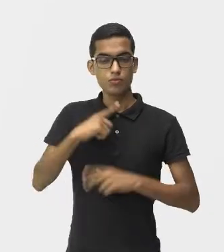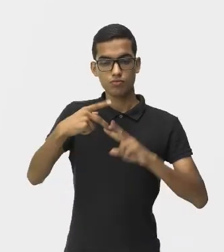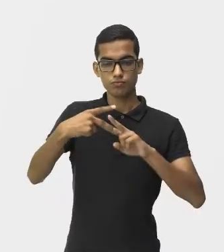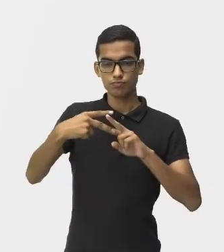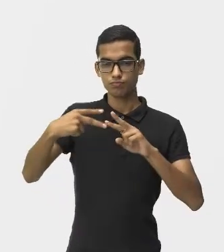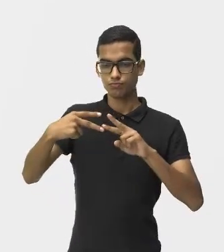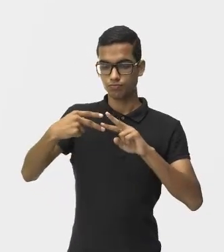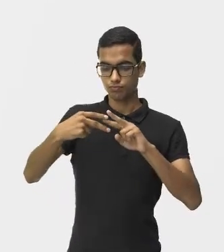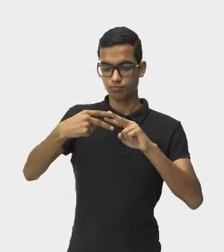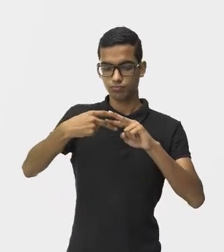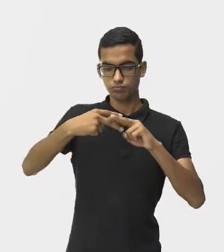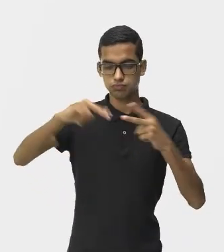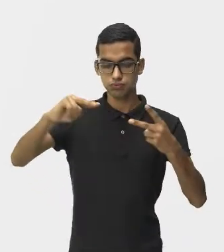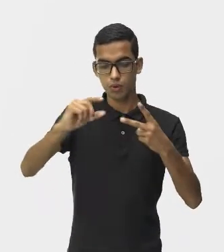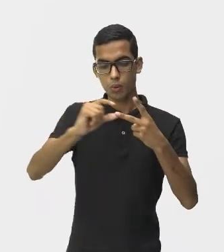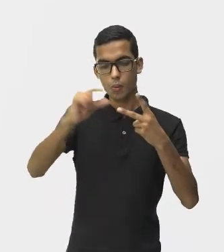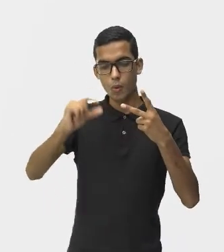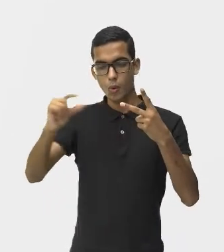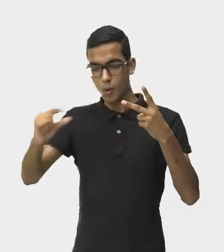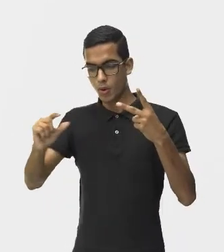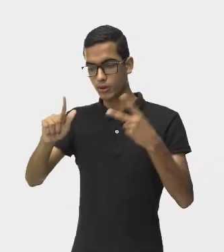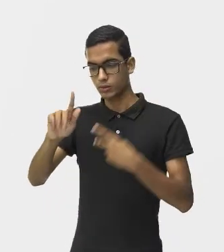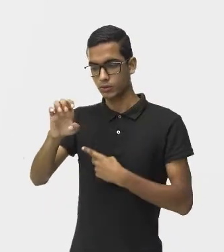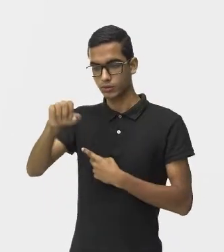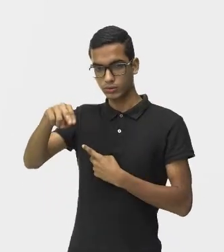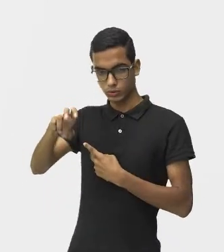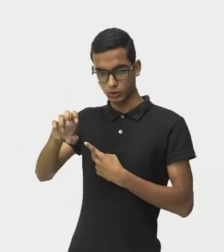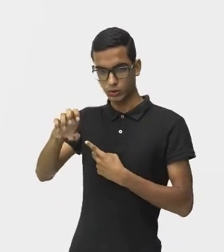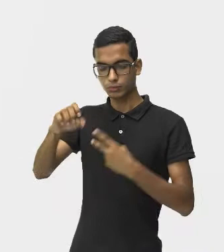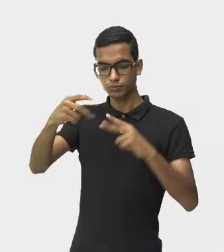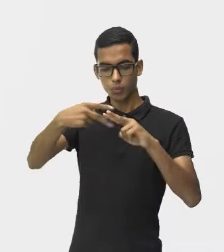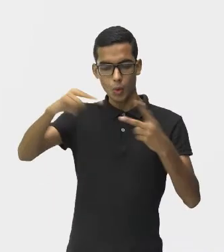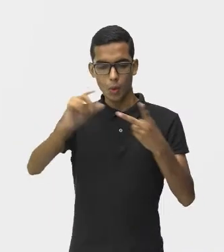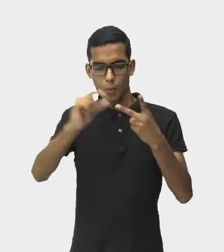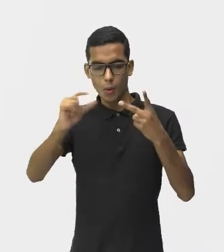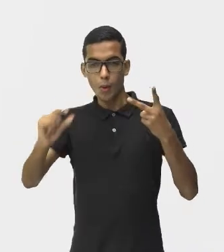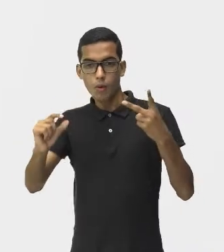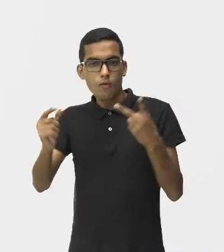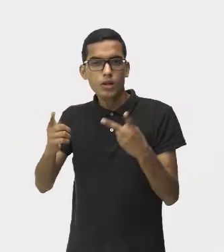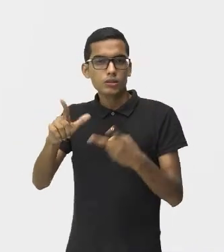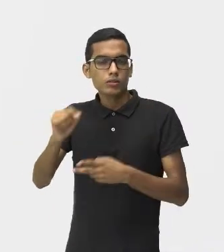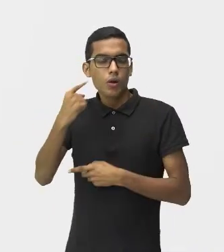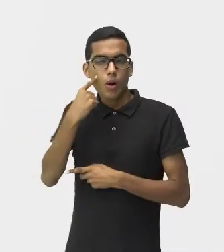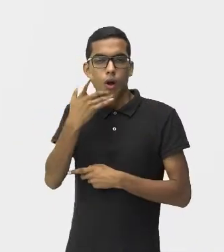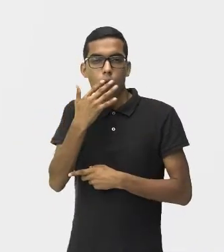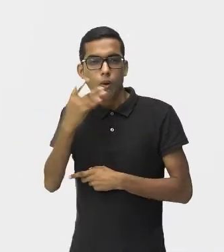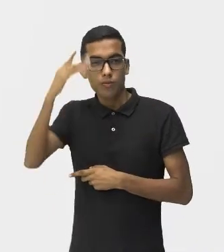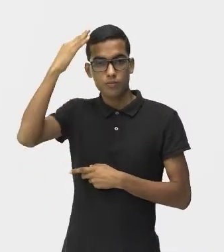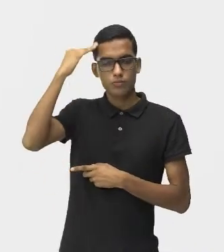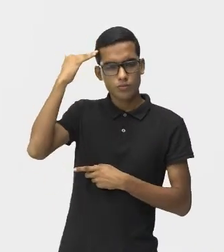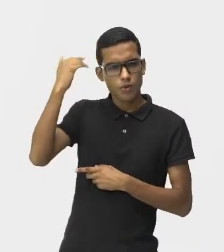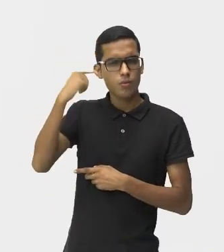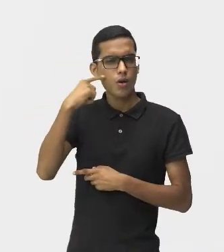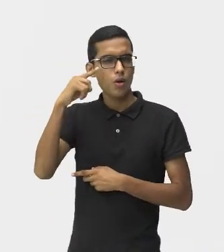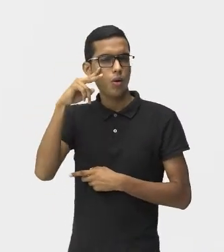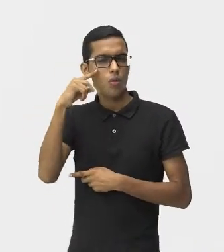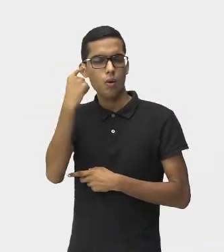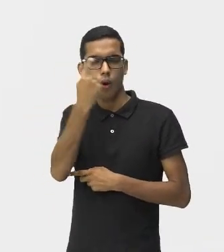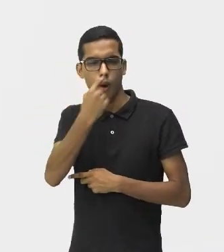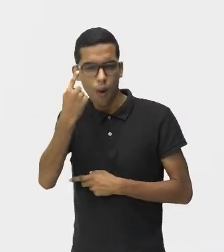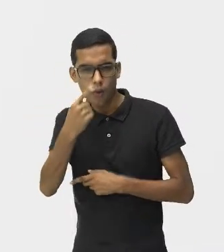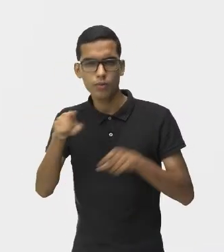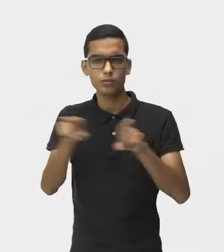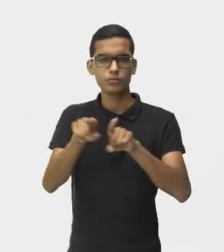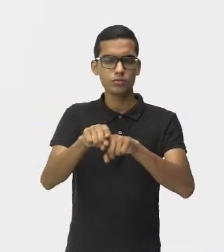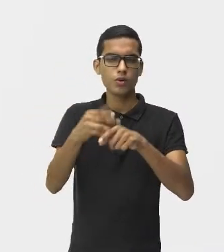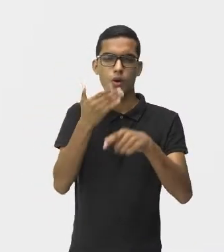olhos, a minha estatura, a cor dos meus cabelos, entre outras características que cada indivíduo ali possui. Então, os cromossomos,